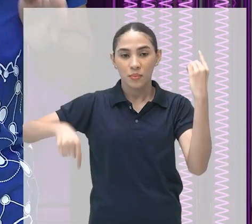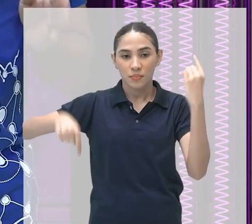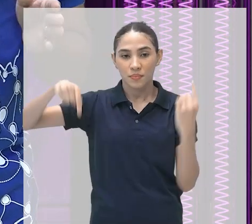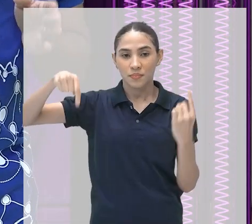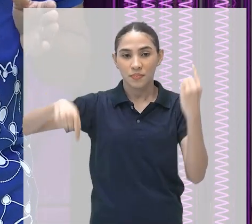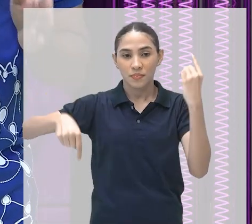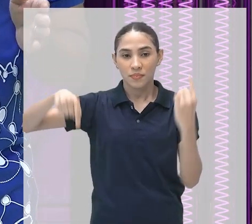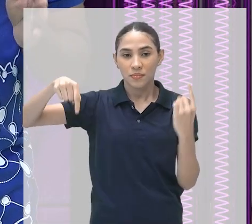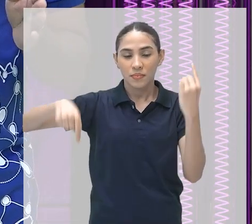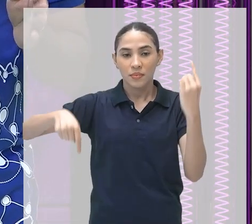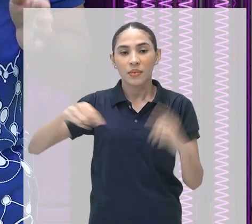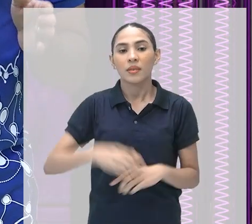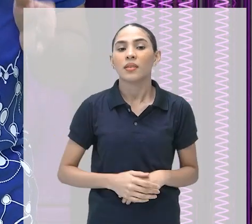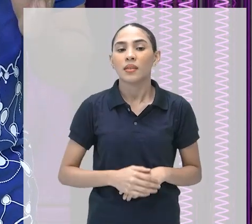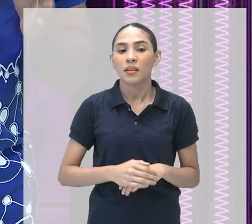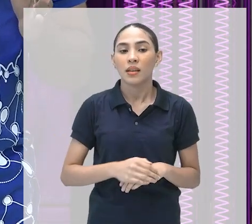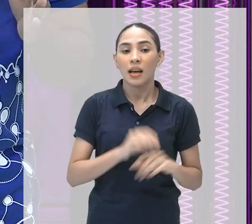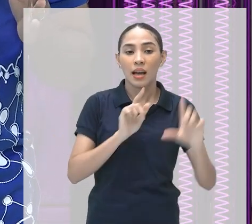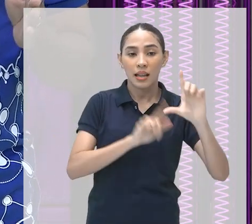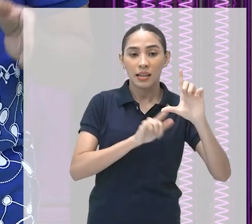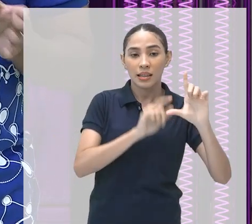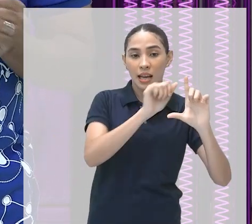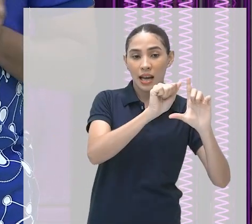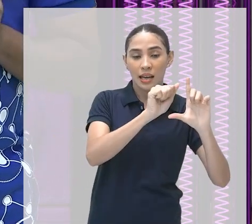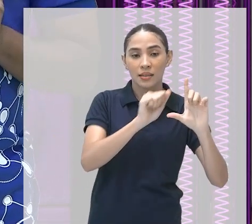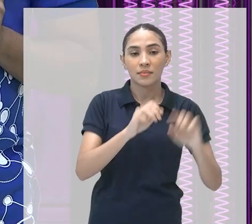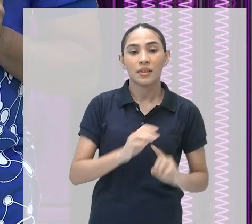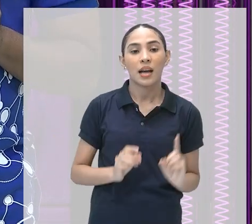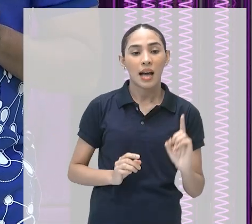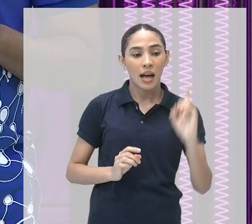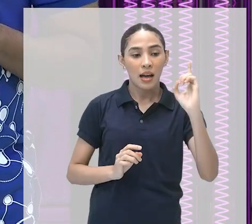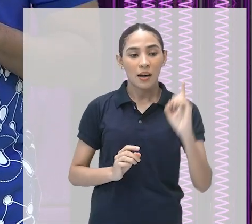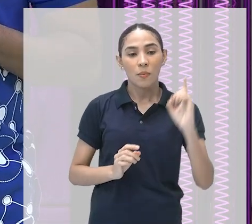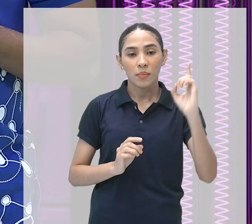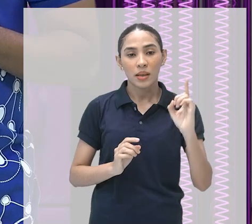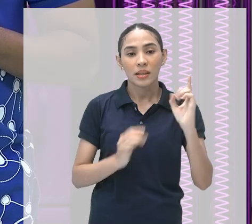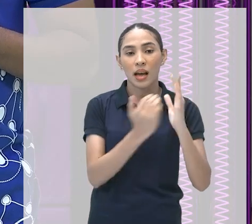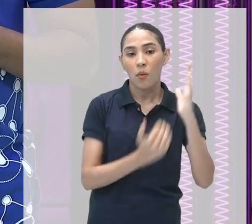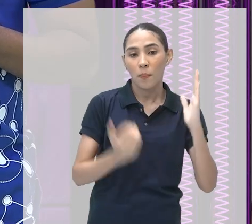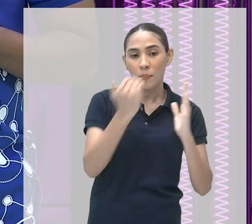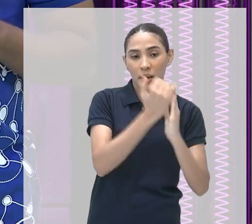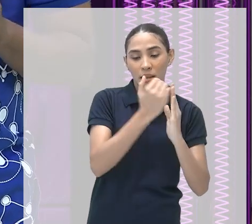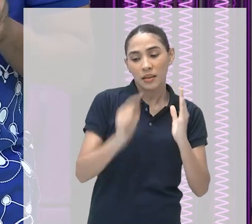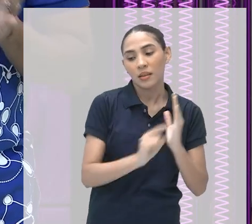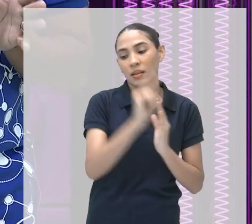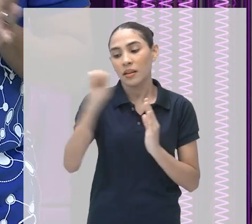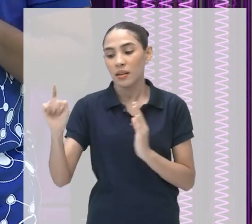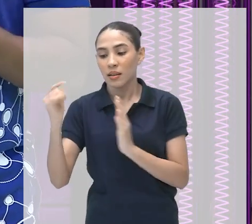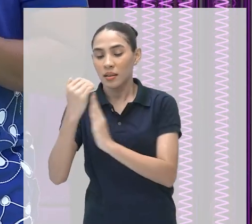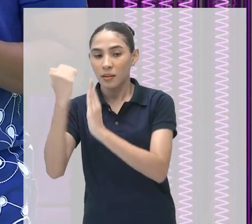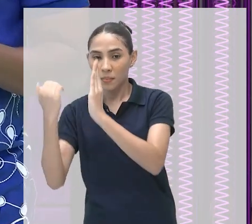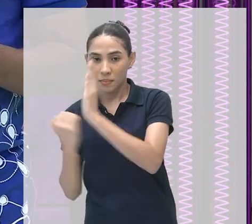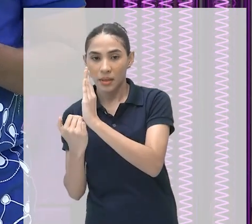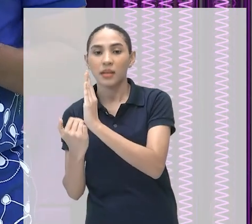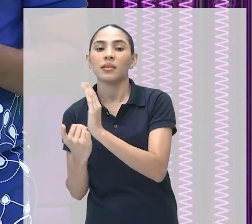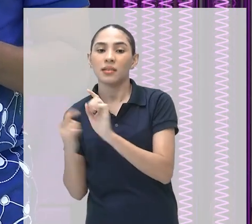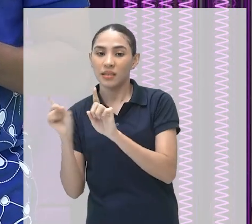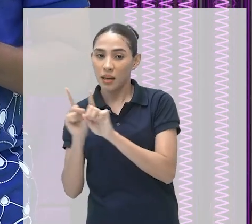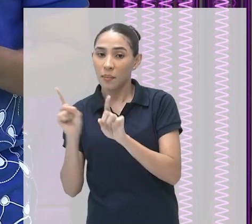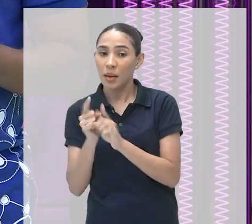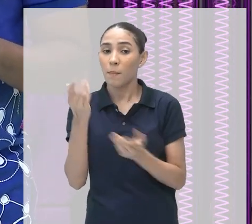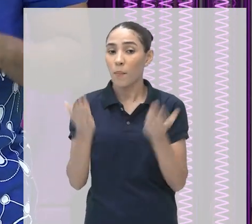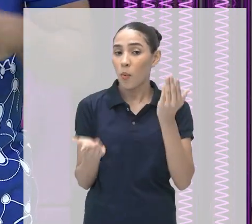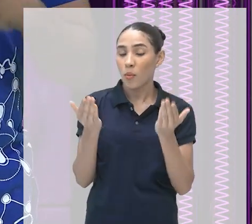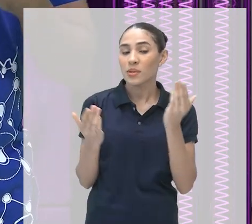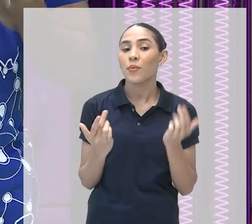Por exemplo, quando a grandeza A aumenta, a grandeza B irá diminuir na mesma proporção.